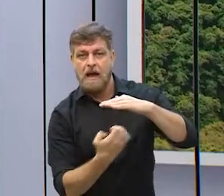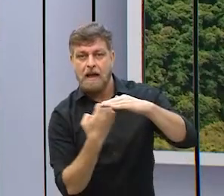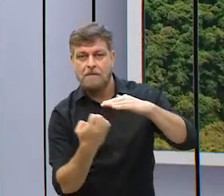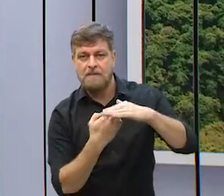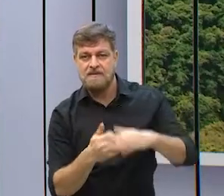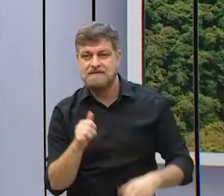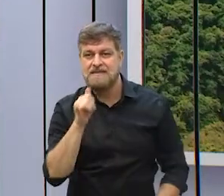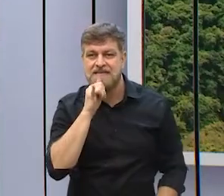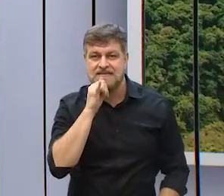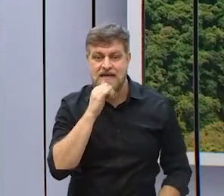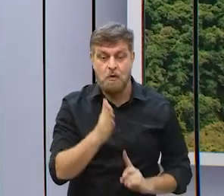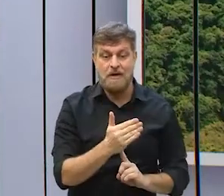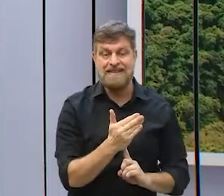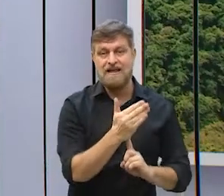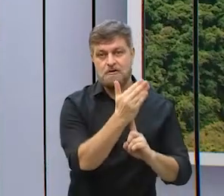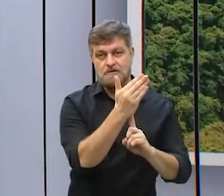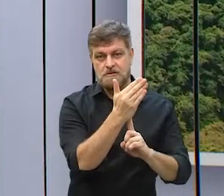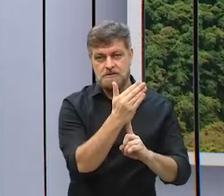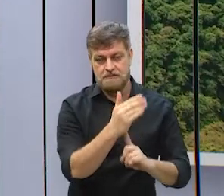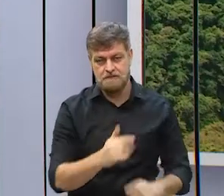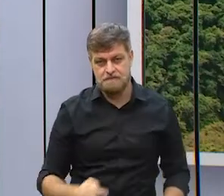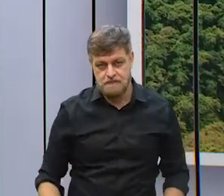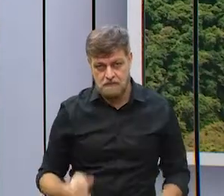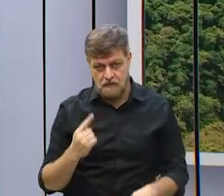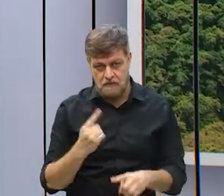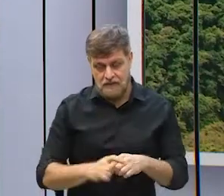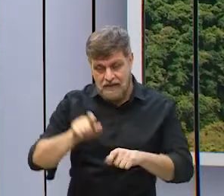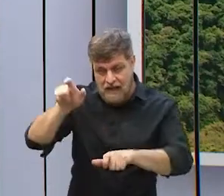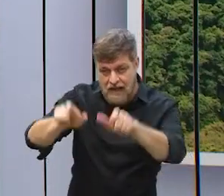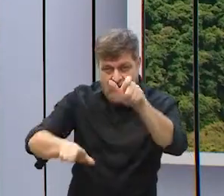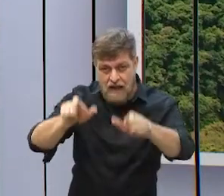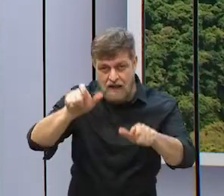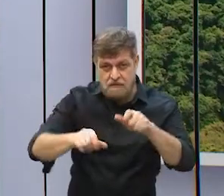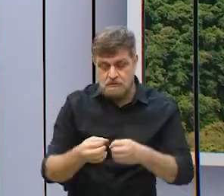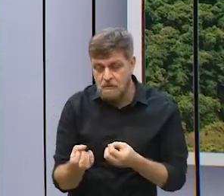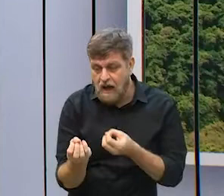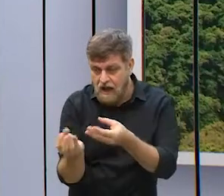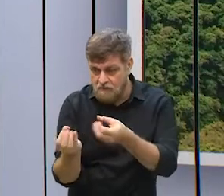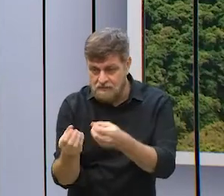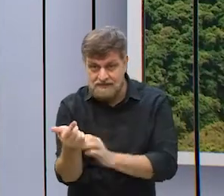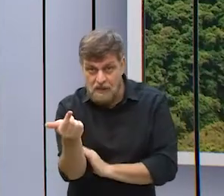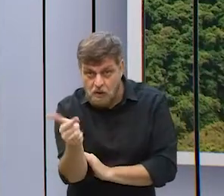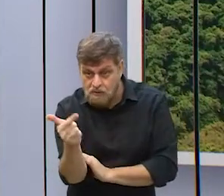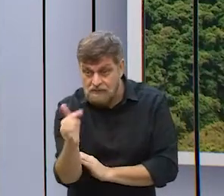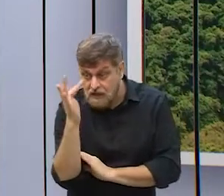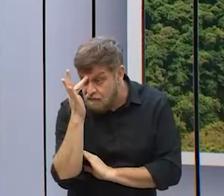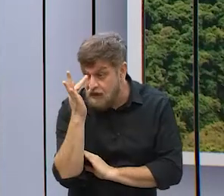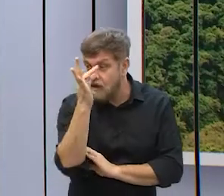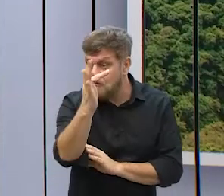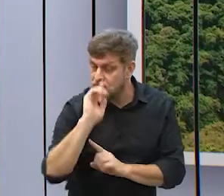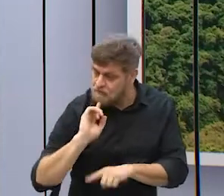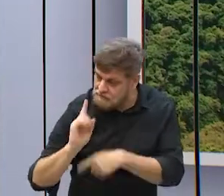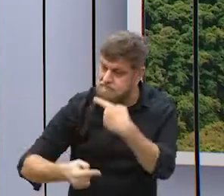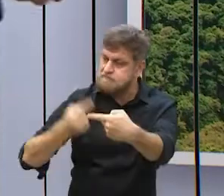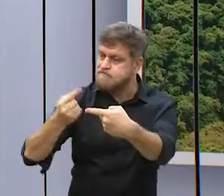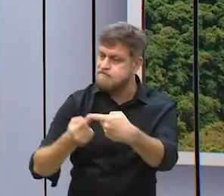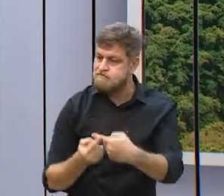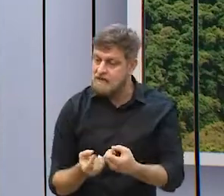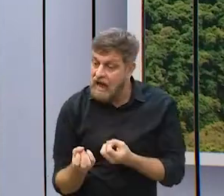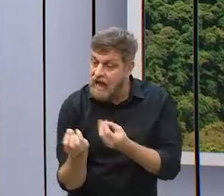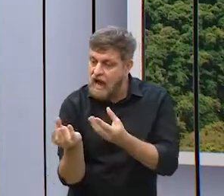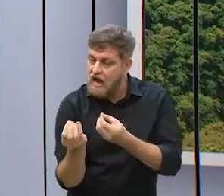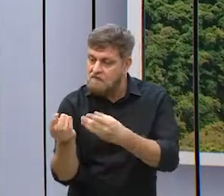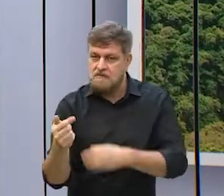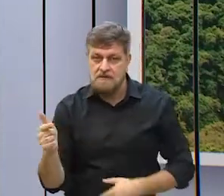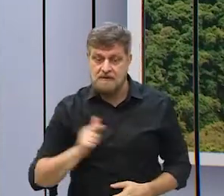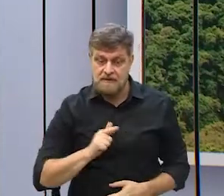de tecnologia, né? Porque as pessoas podem não ter a informação suficiente hoje, mas amanhã ela pode ter. Por que nós não podemos